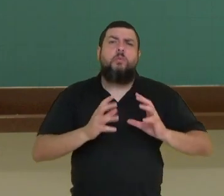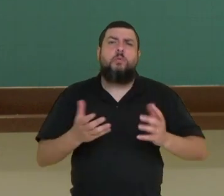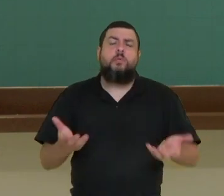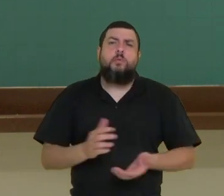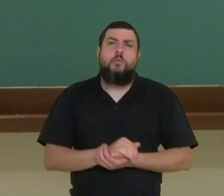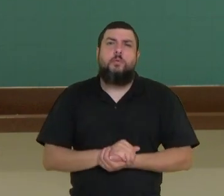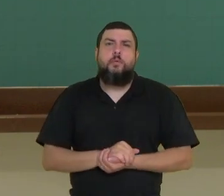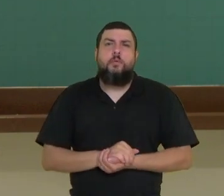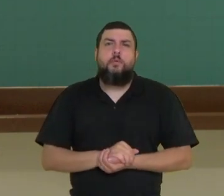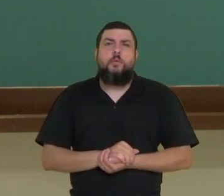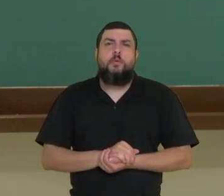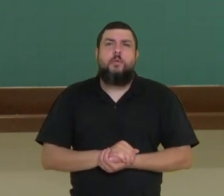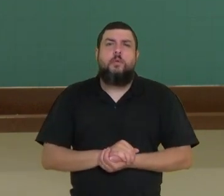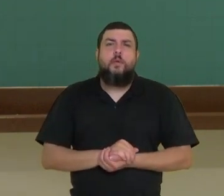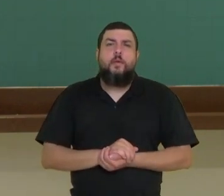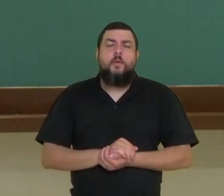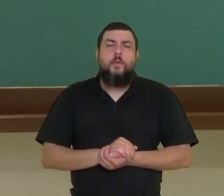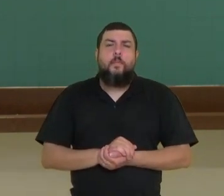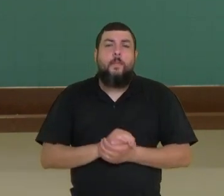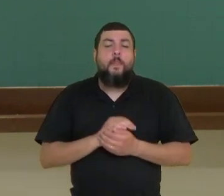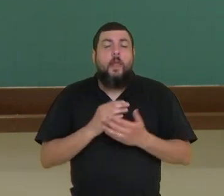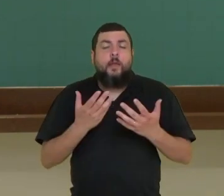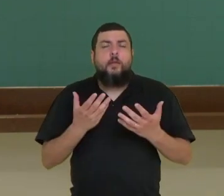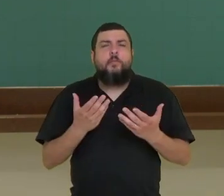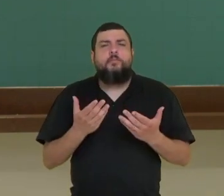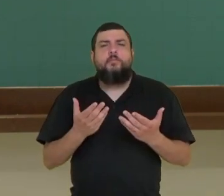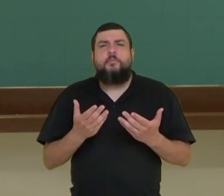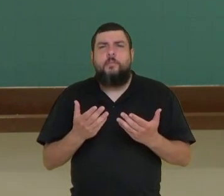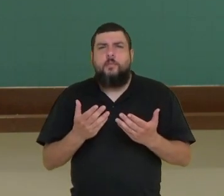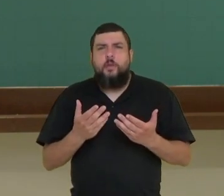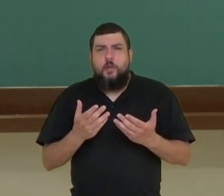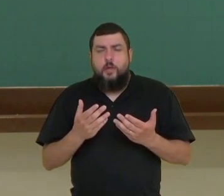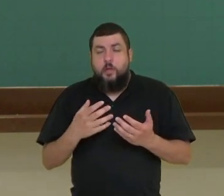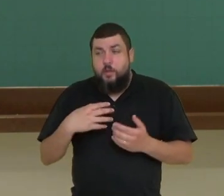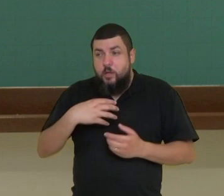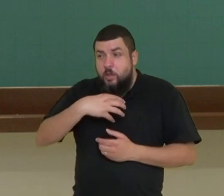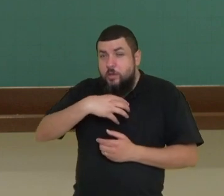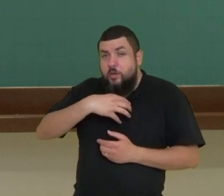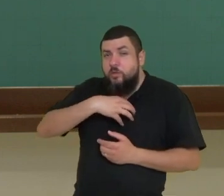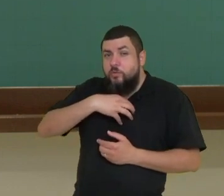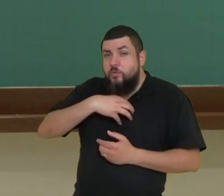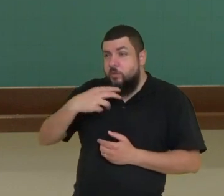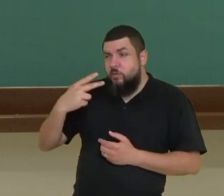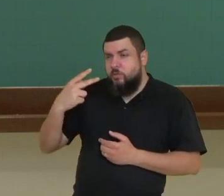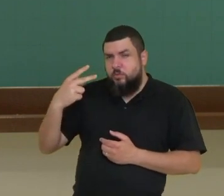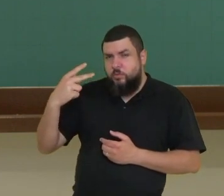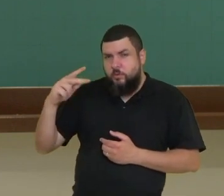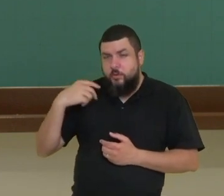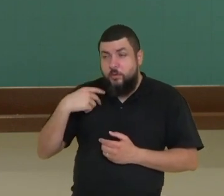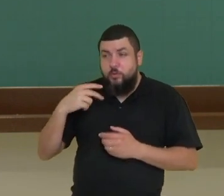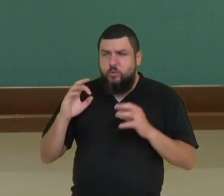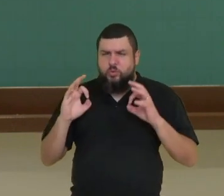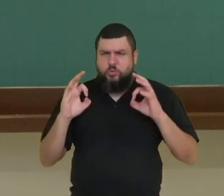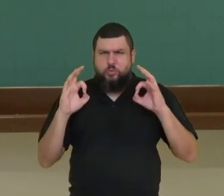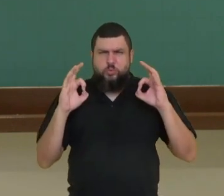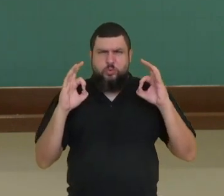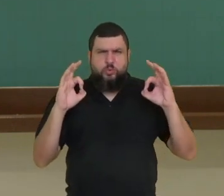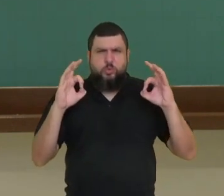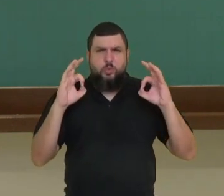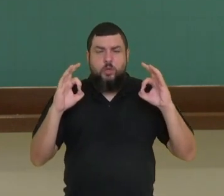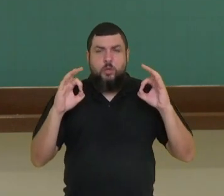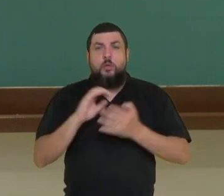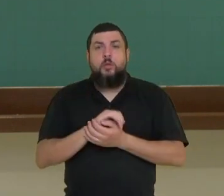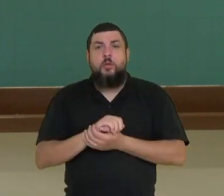Então, resumindo aqui o que ele fez. Ele pegou toda uma linguagem, né? A gente observa isso aqui, e fez com